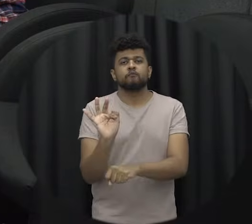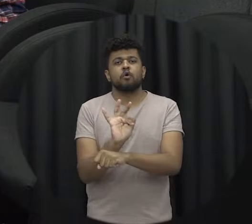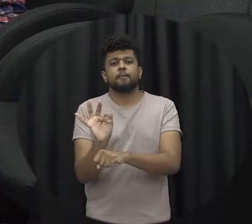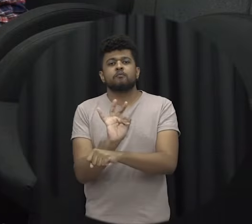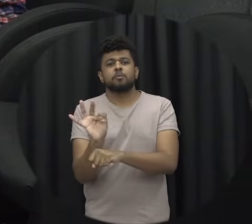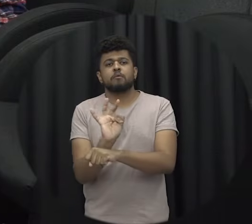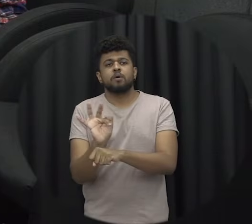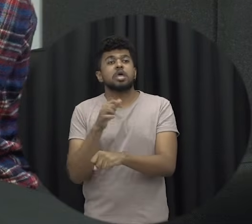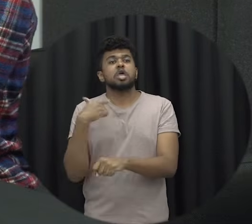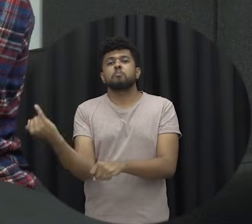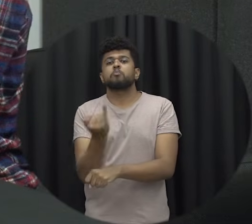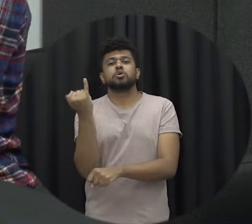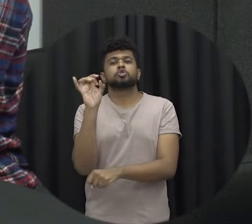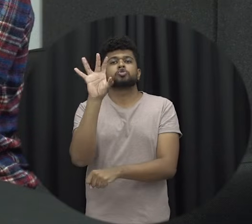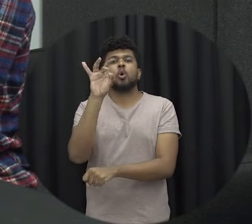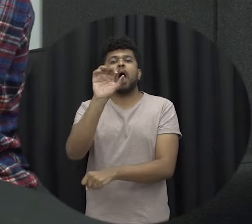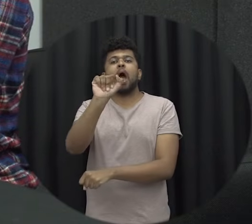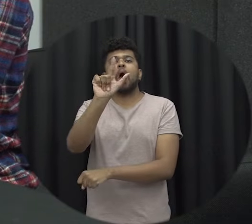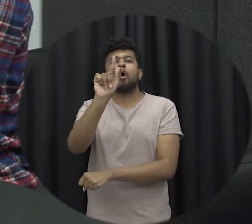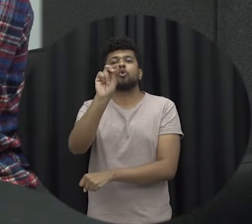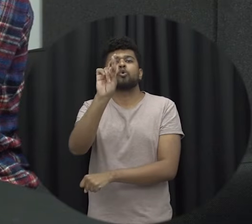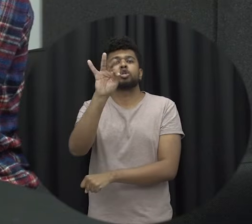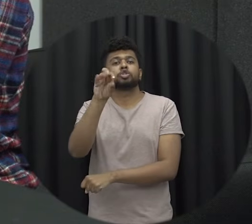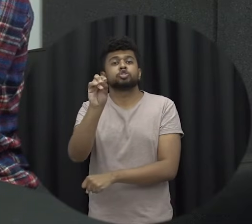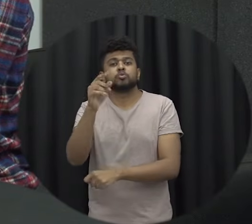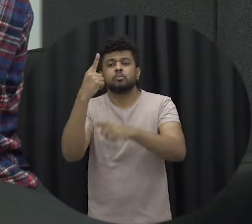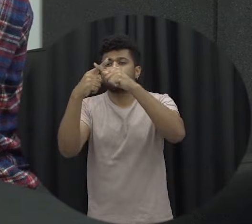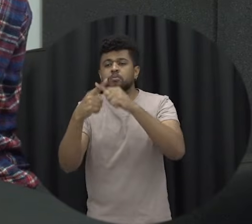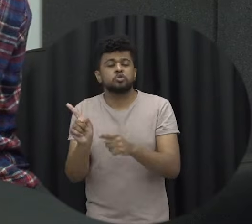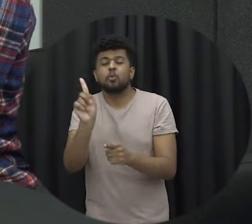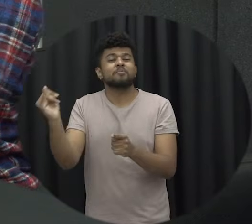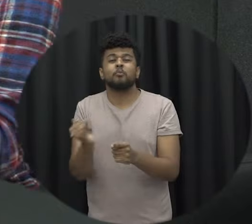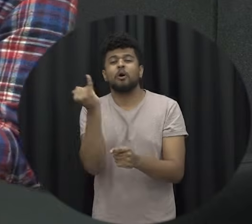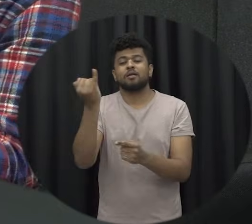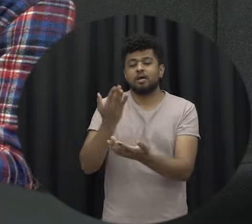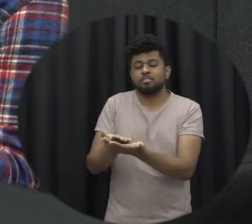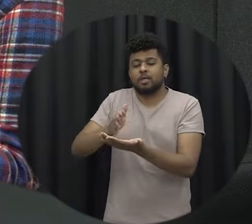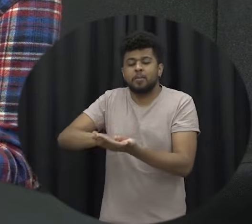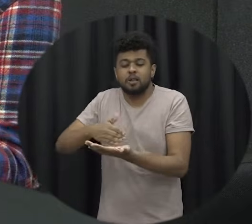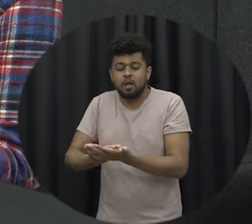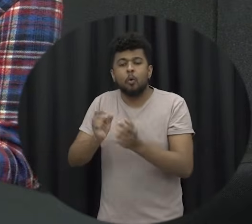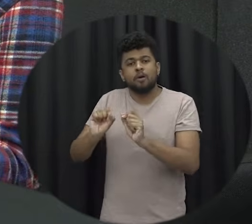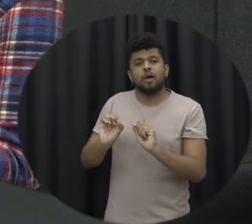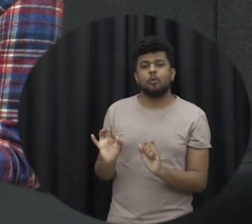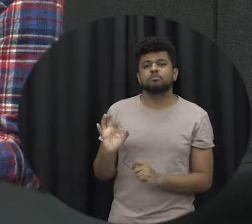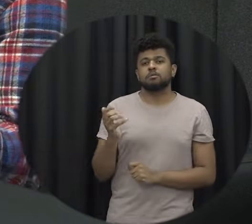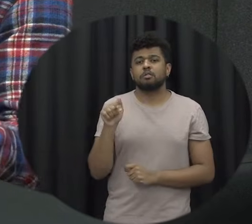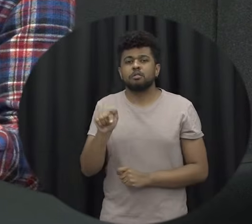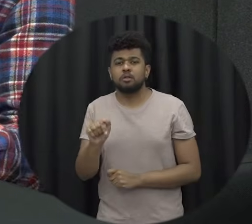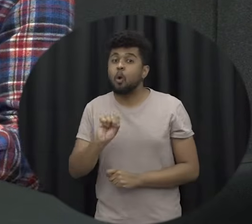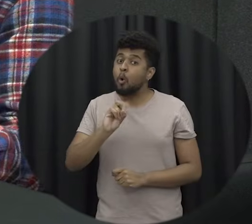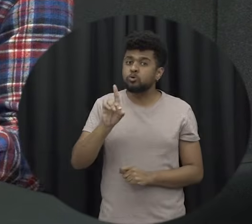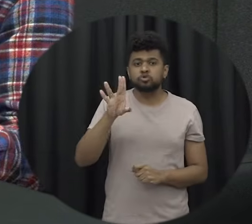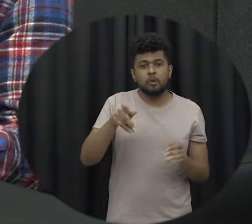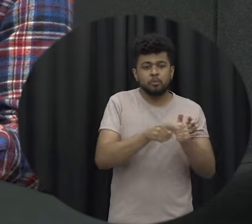multiplicação, e não me importa a interpretação do que está acontecendo ali. Ou só essa linha de raciocínio que a gente está fazendo. Eu vou